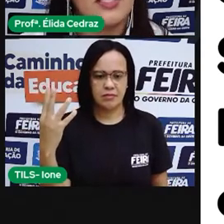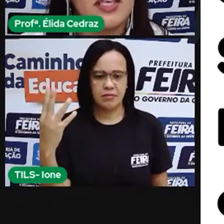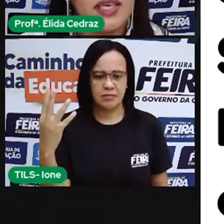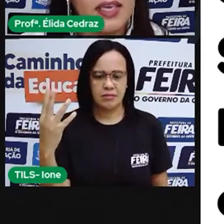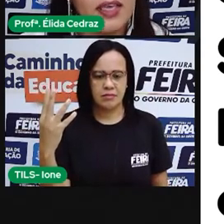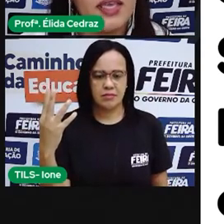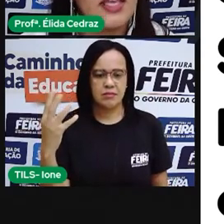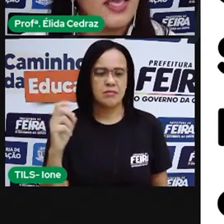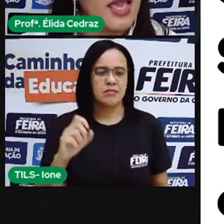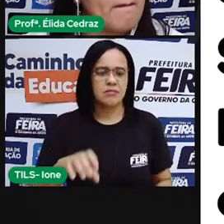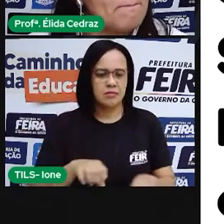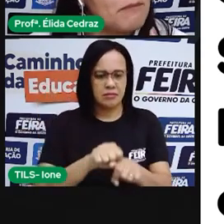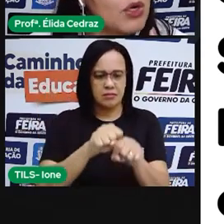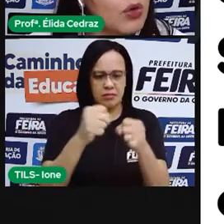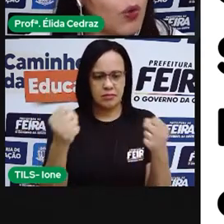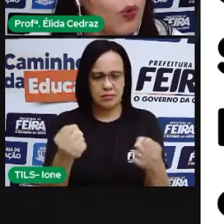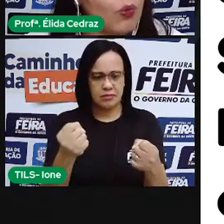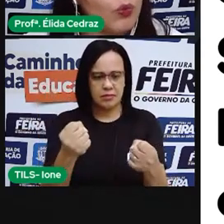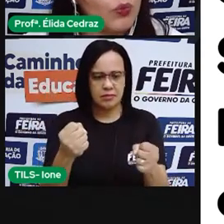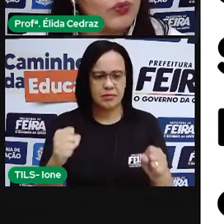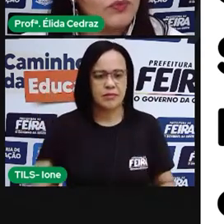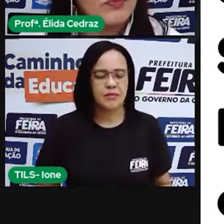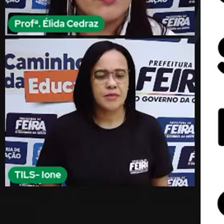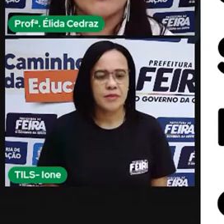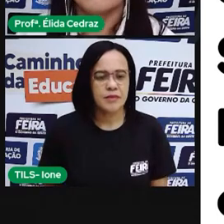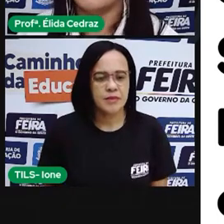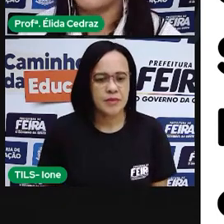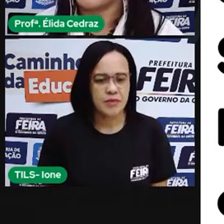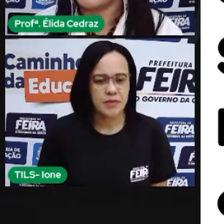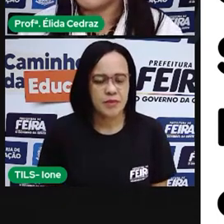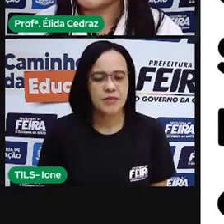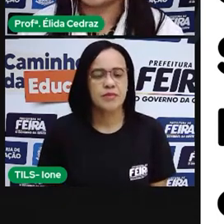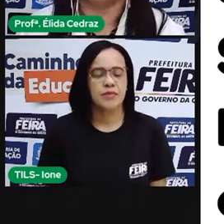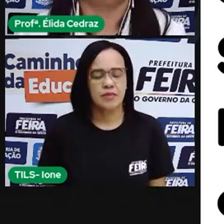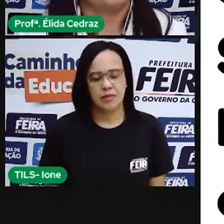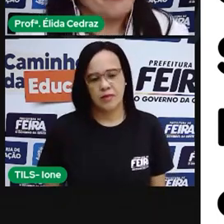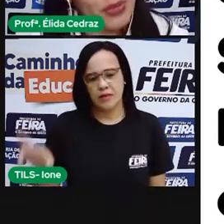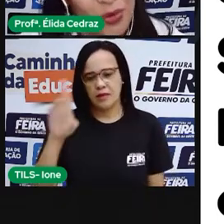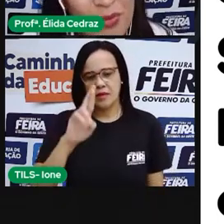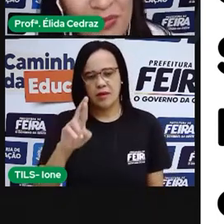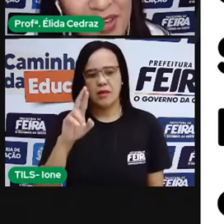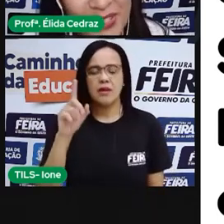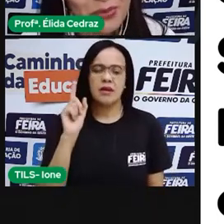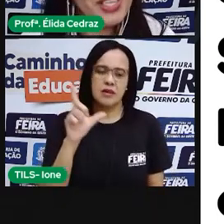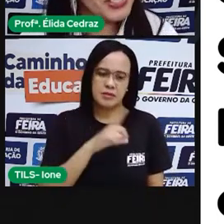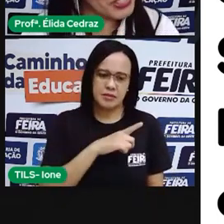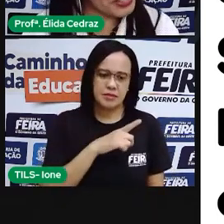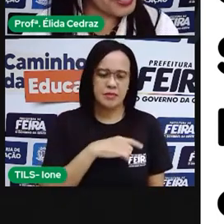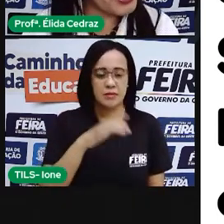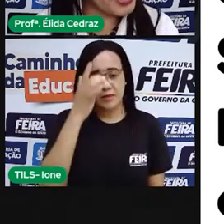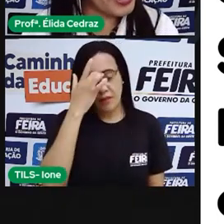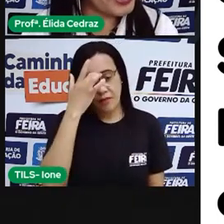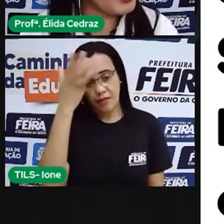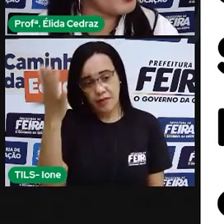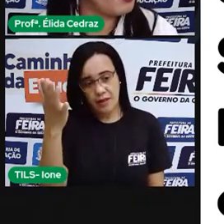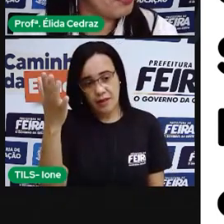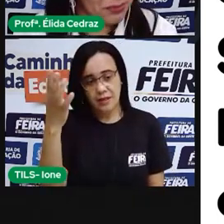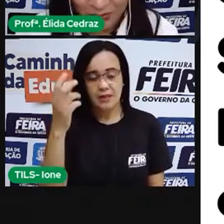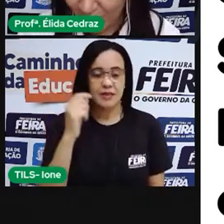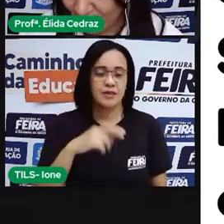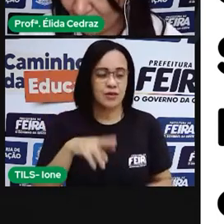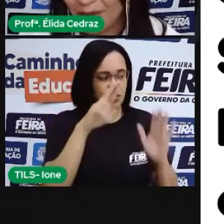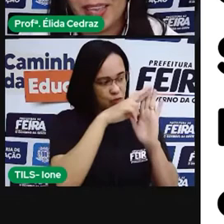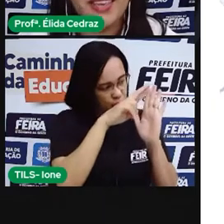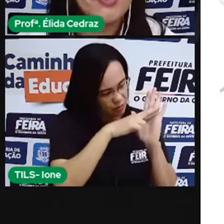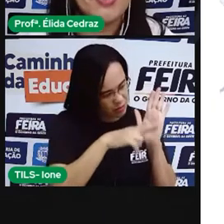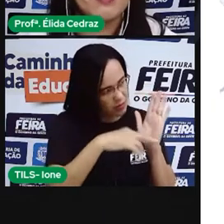que quebrou. Isso, Viu como é fácil quando a gente entende a regrinha?